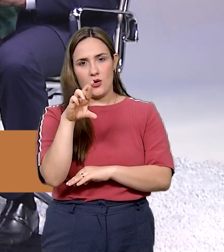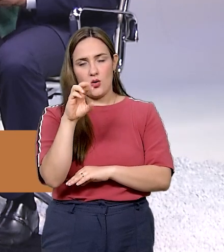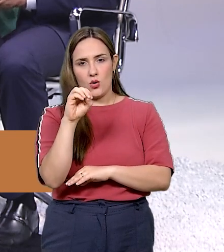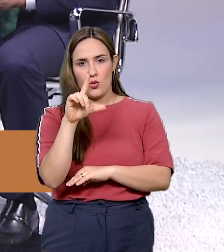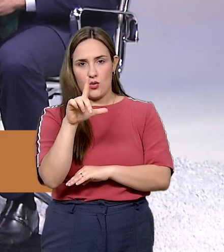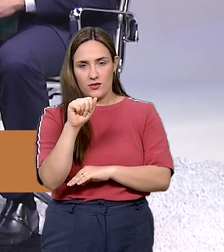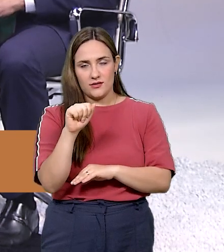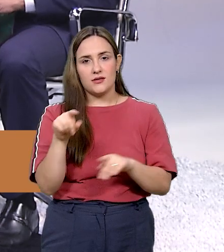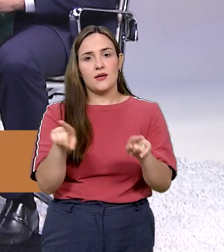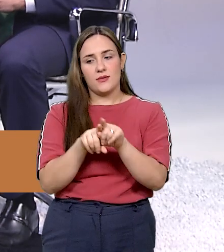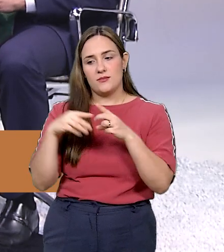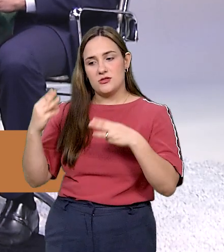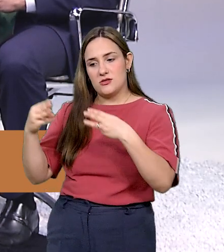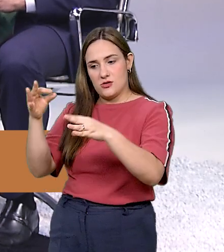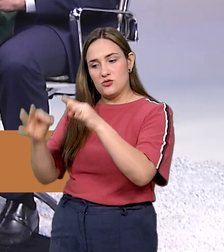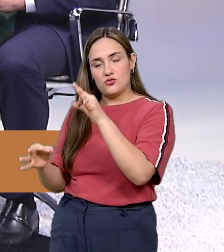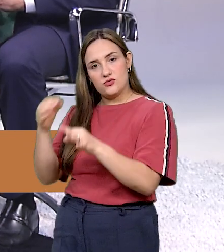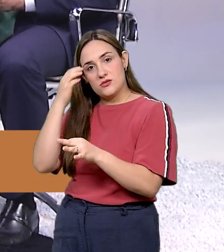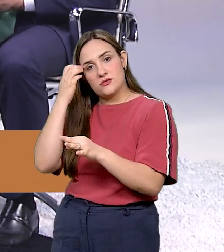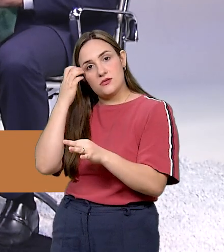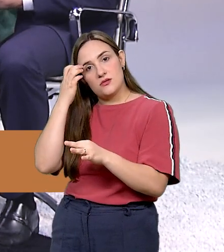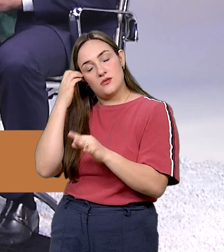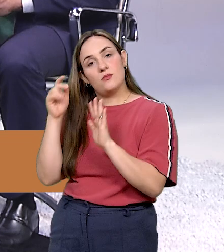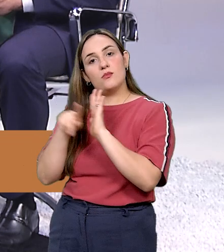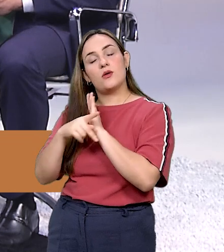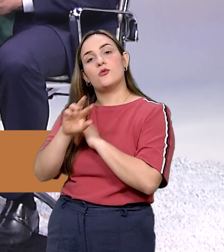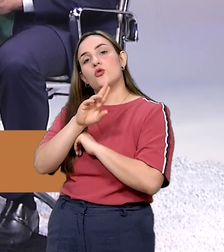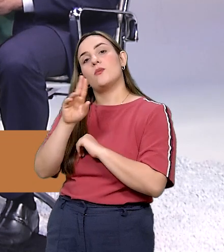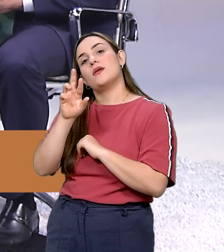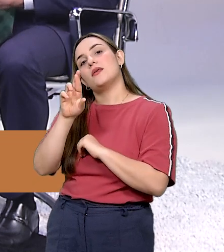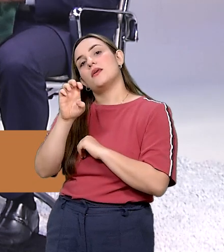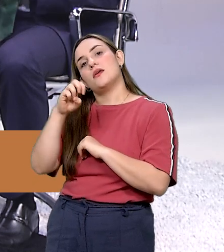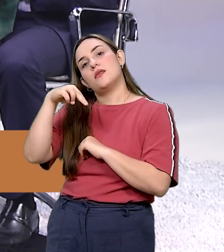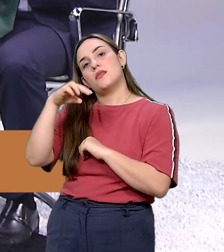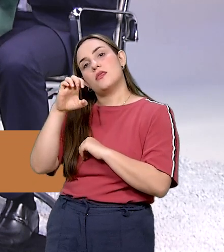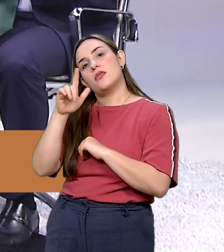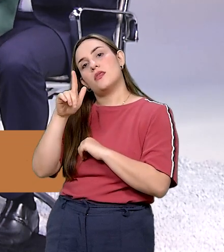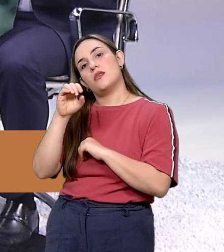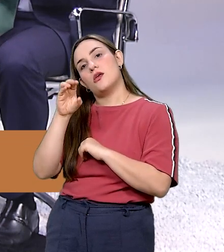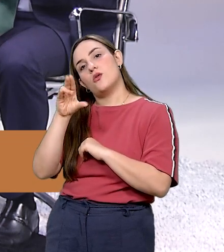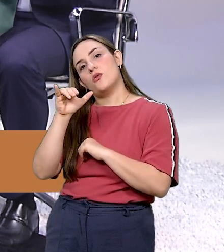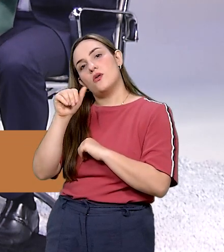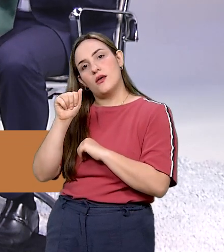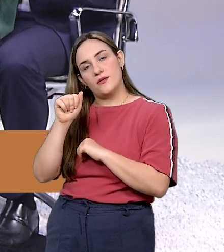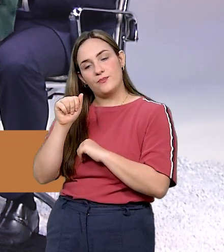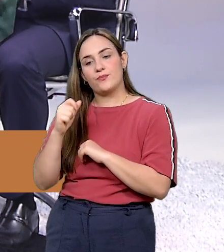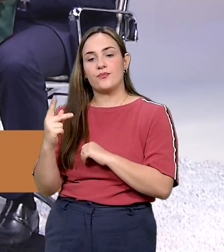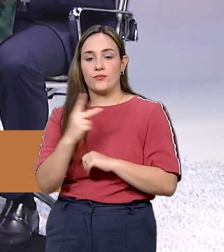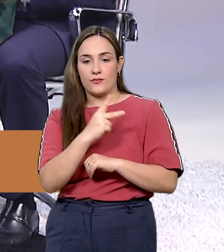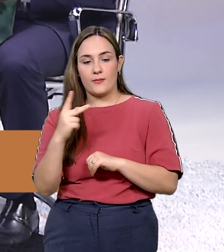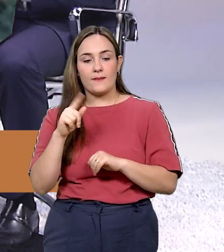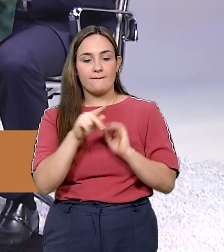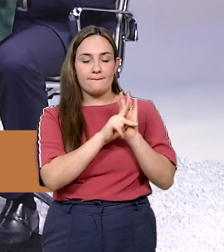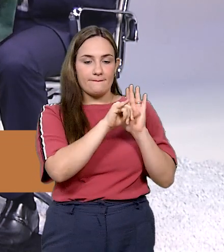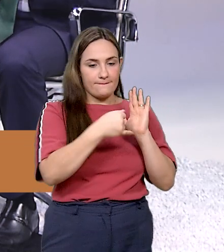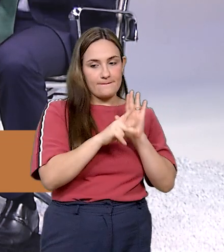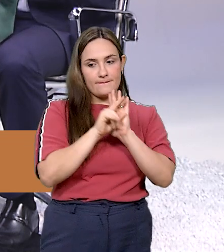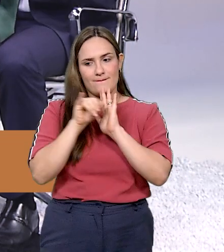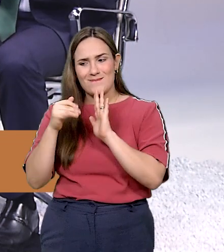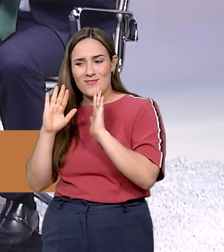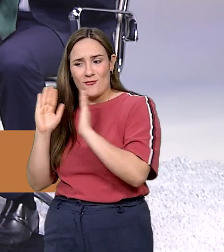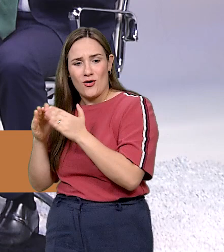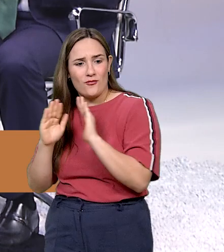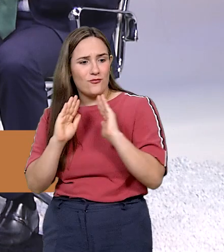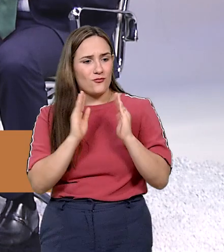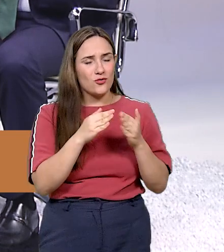via Secretaria Nacional do Consumidor, que é o Renegocia. Então, como são programas pontuais,